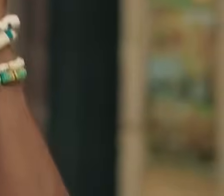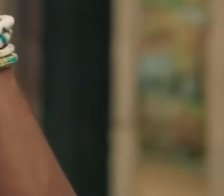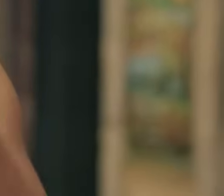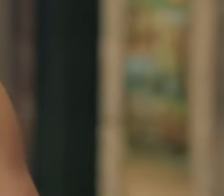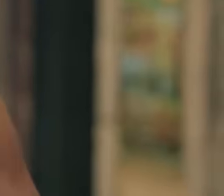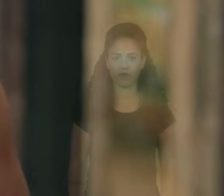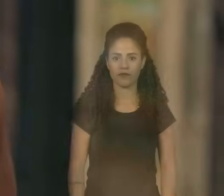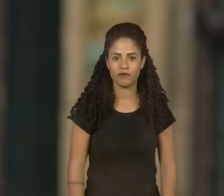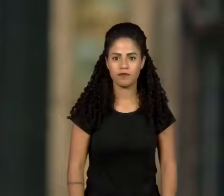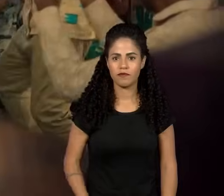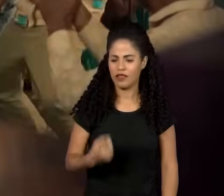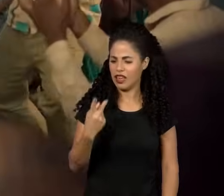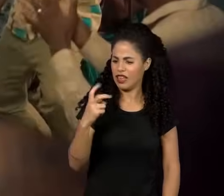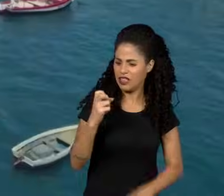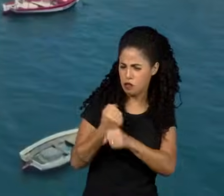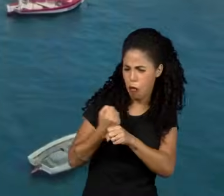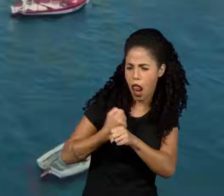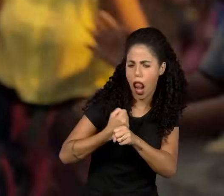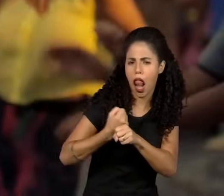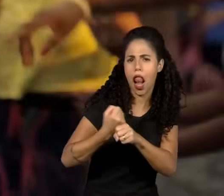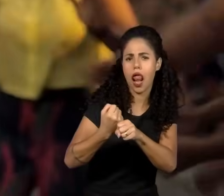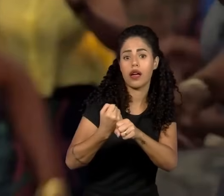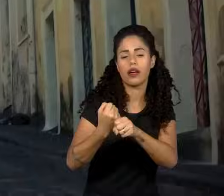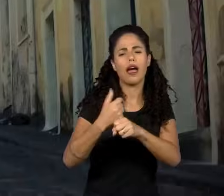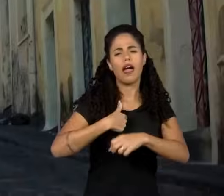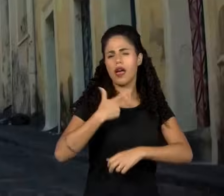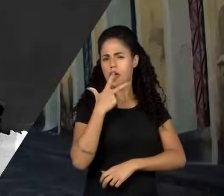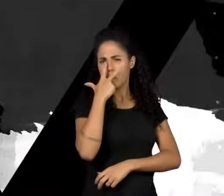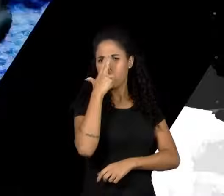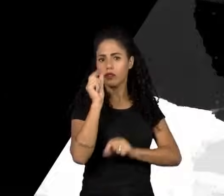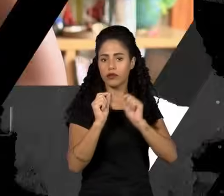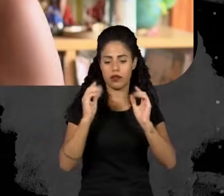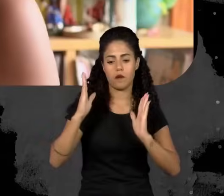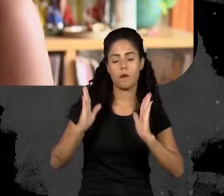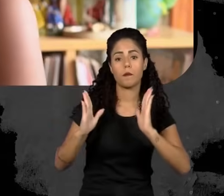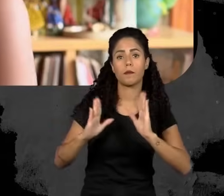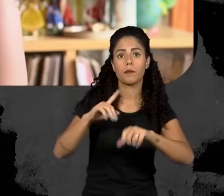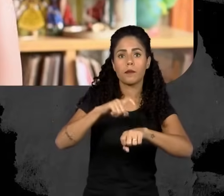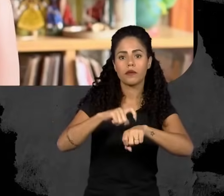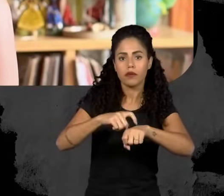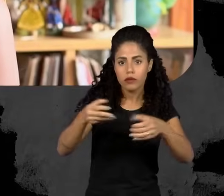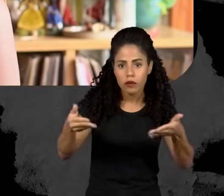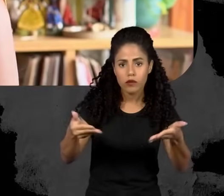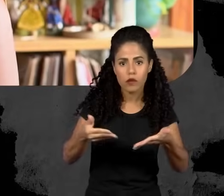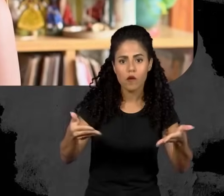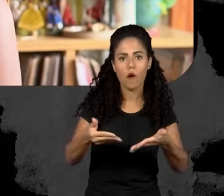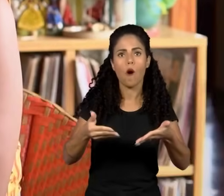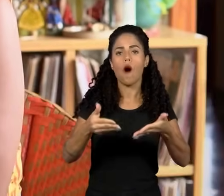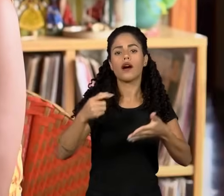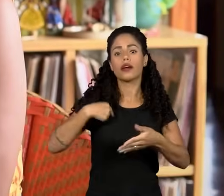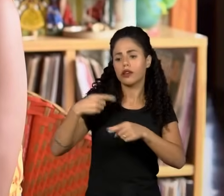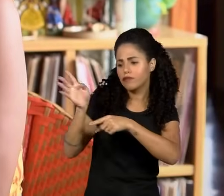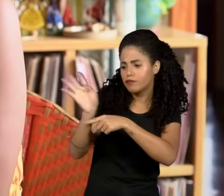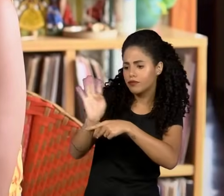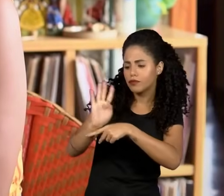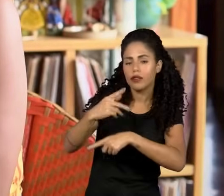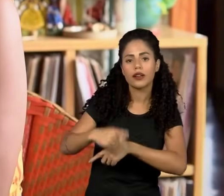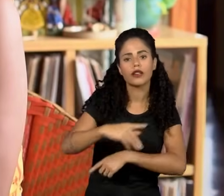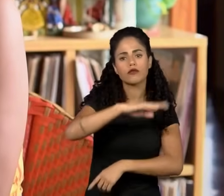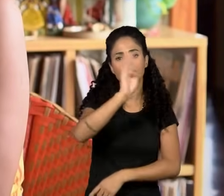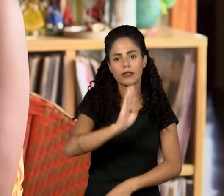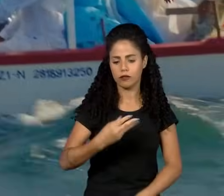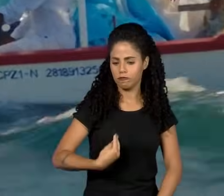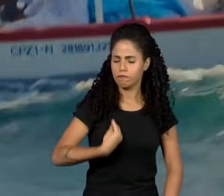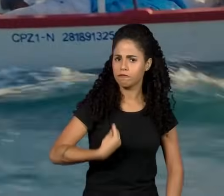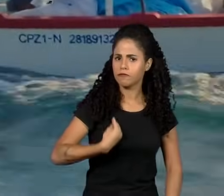15 anos passou picado, né? Eu acho que esse momento que o cinema brasileiro está vivendo,